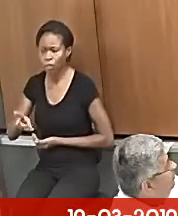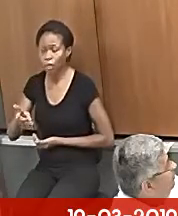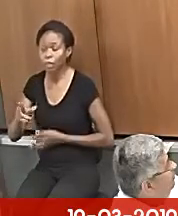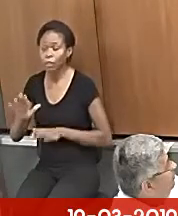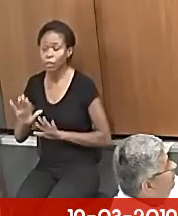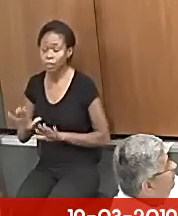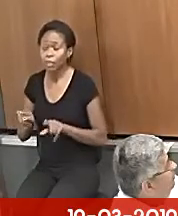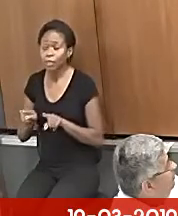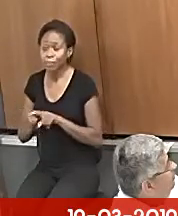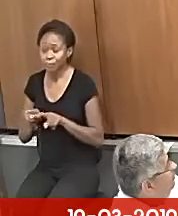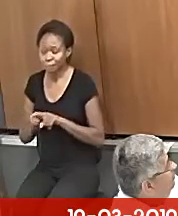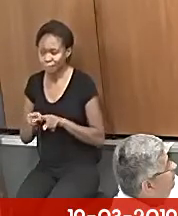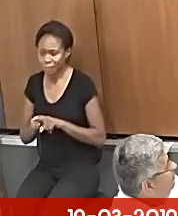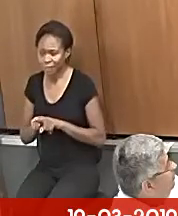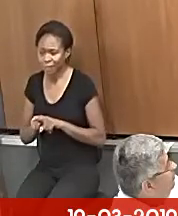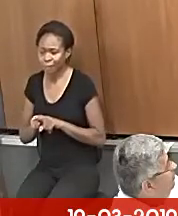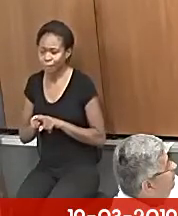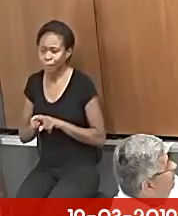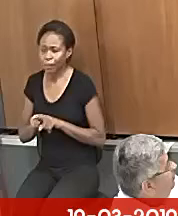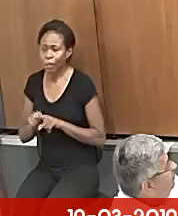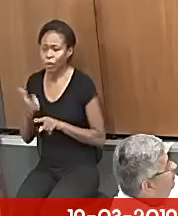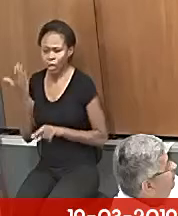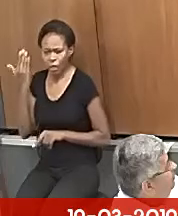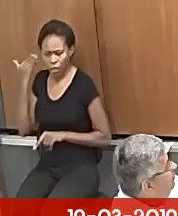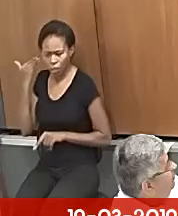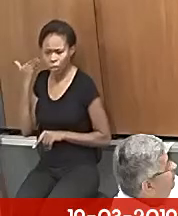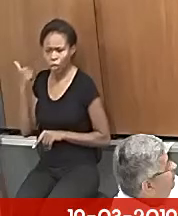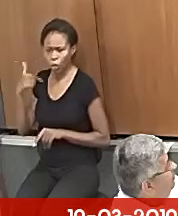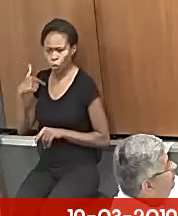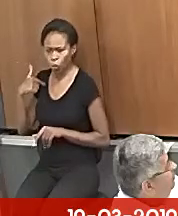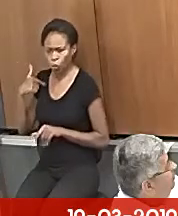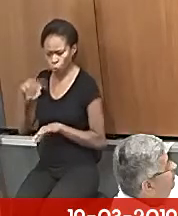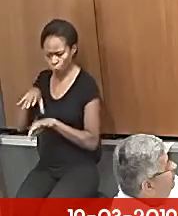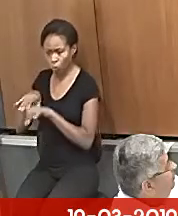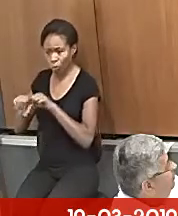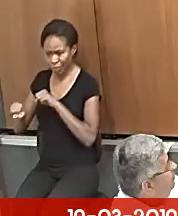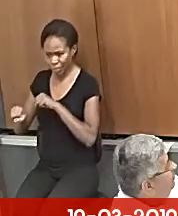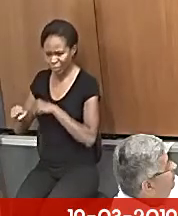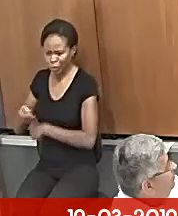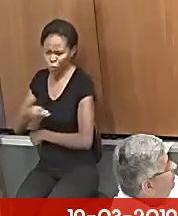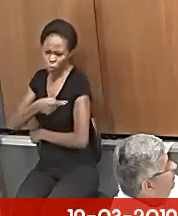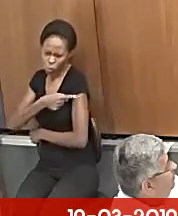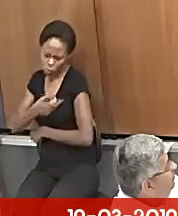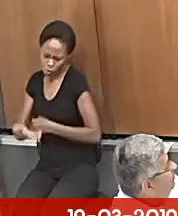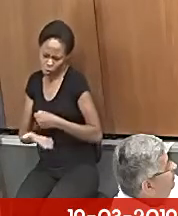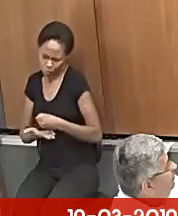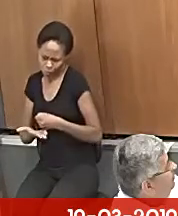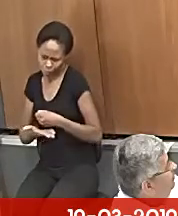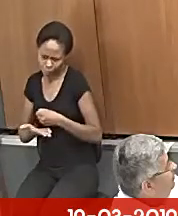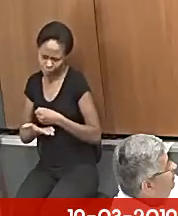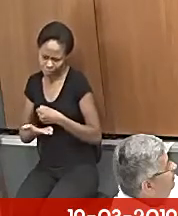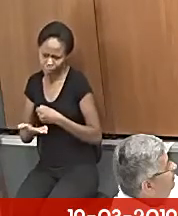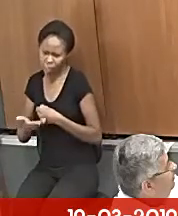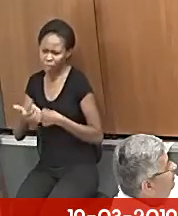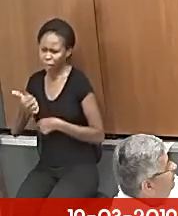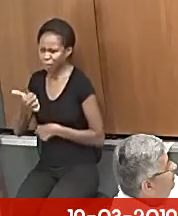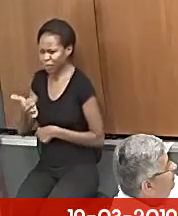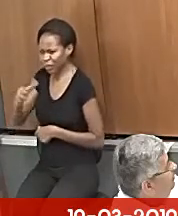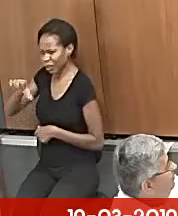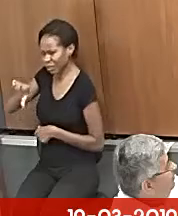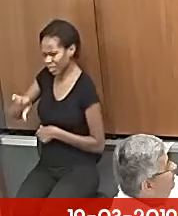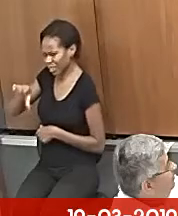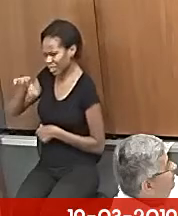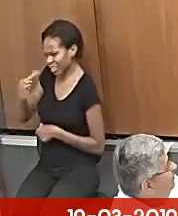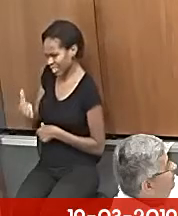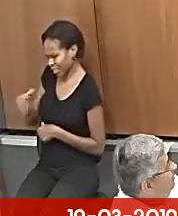incrível que pareça quando eu formei formatura no primário aquela época em 1969